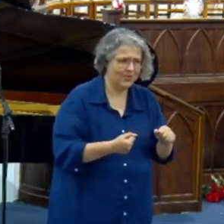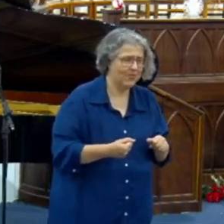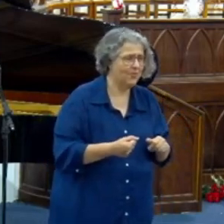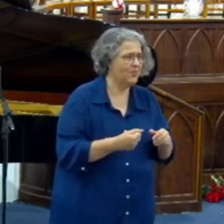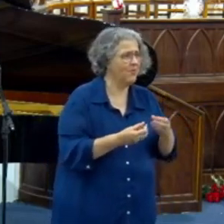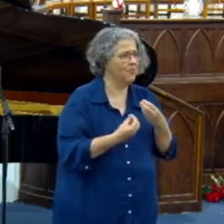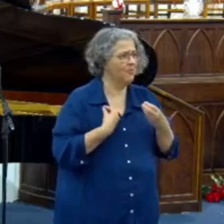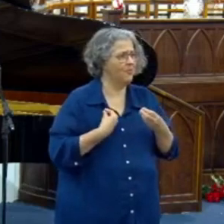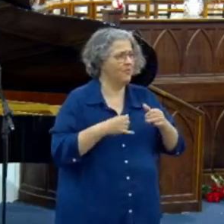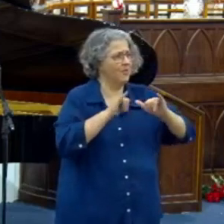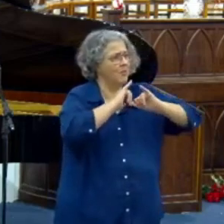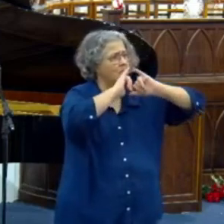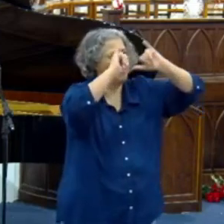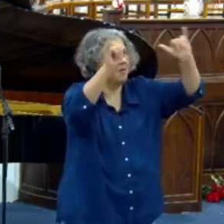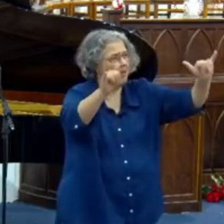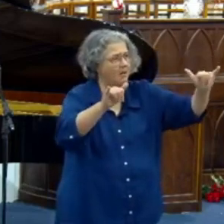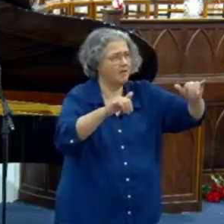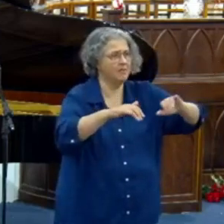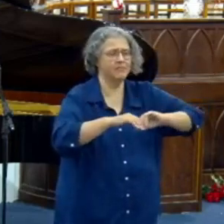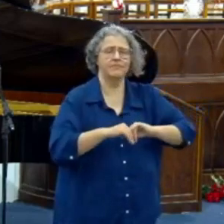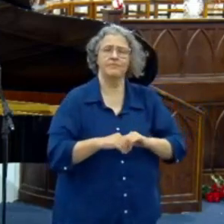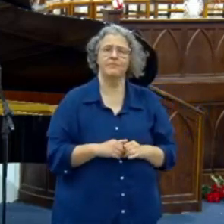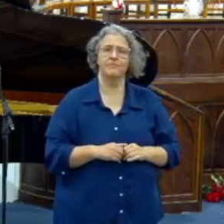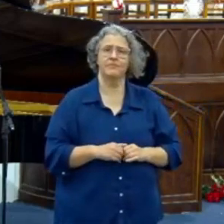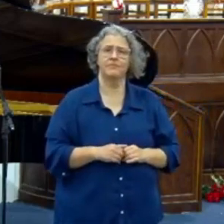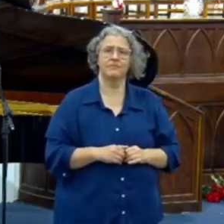do Evangelho, como elas estão se comportando no mundo,